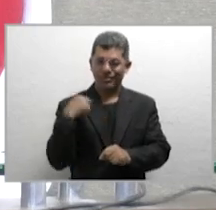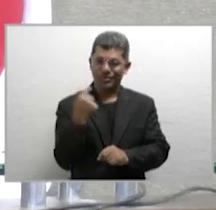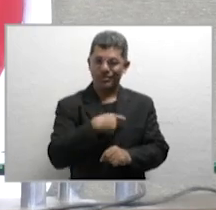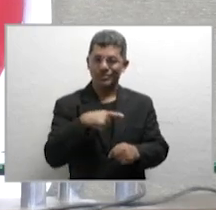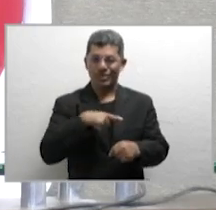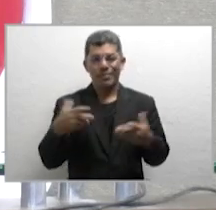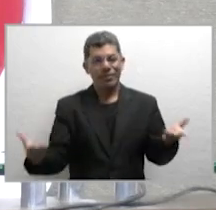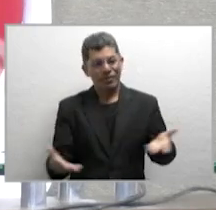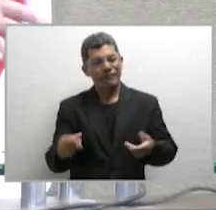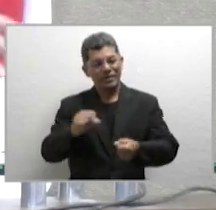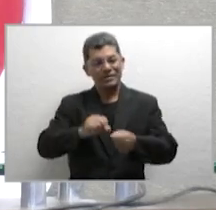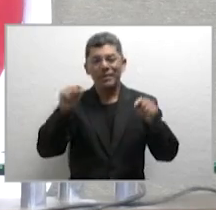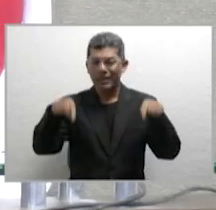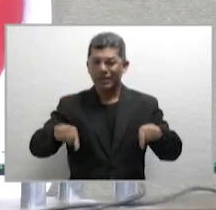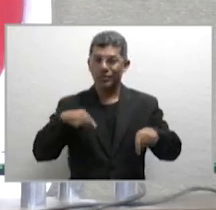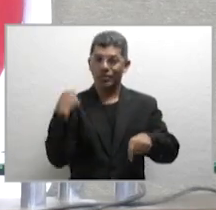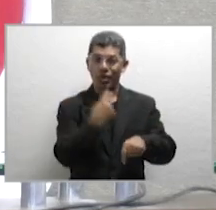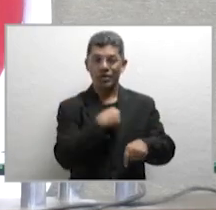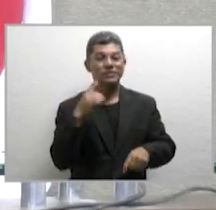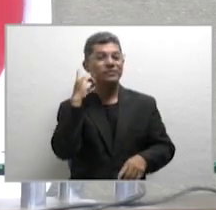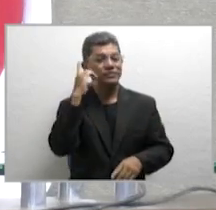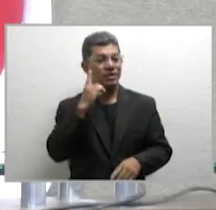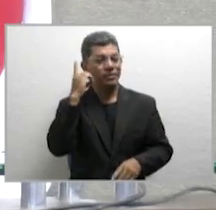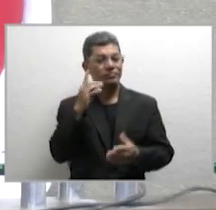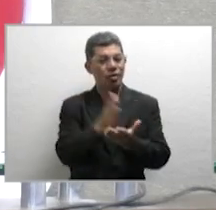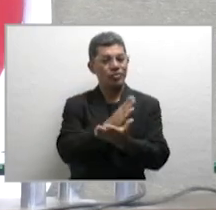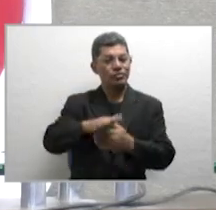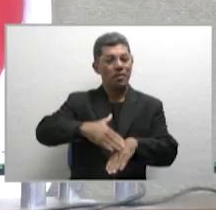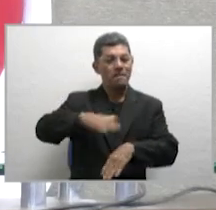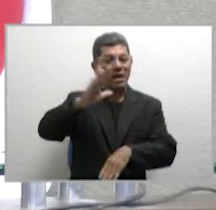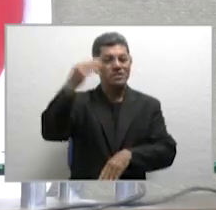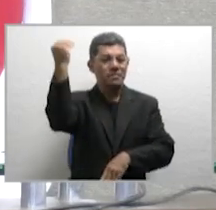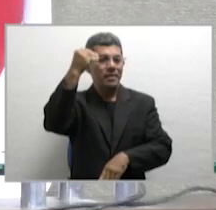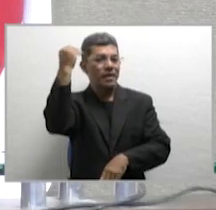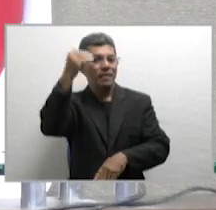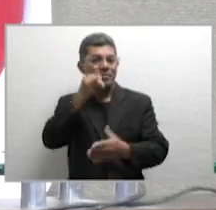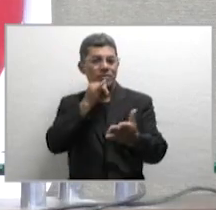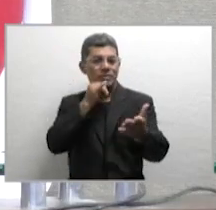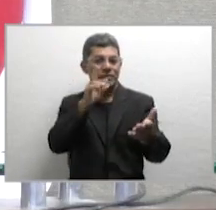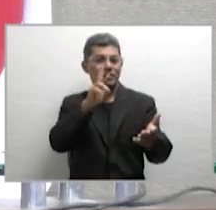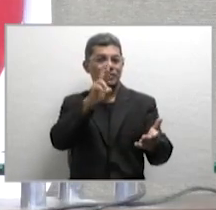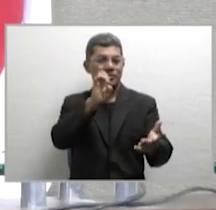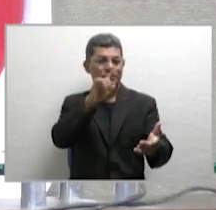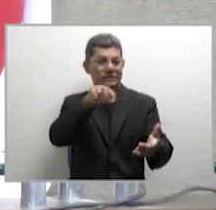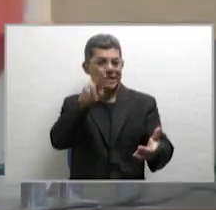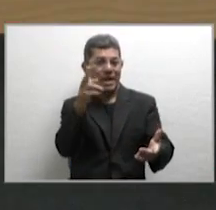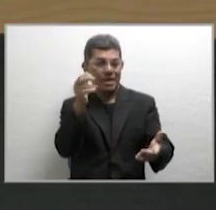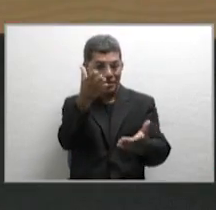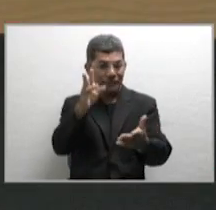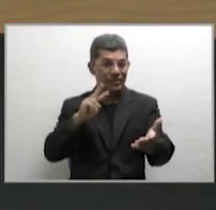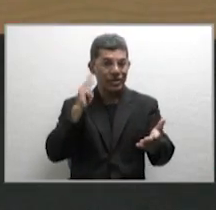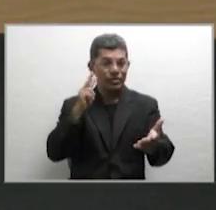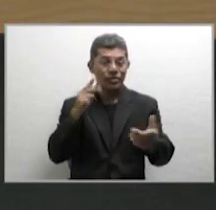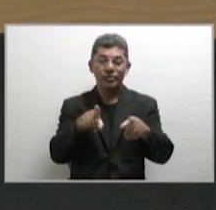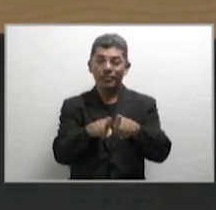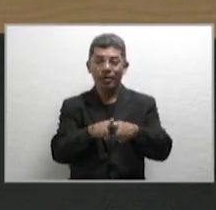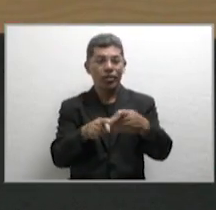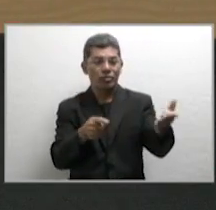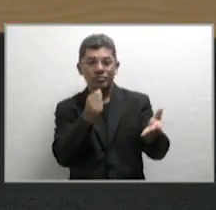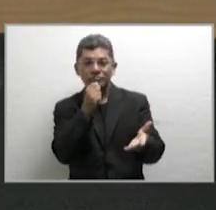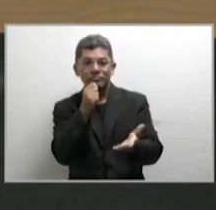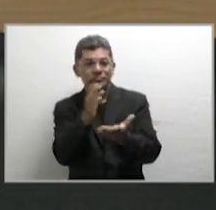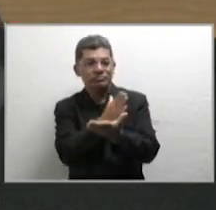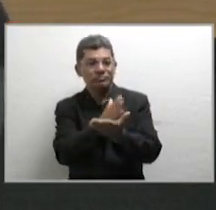estamos fazendo aqui, nós, os deputados eleitos, alguns com mais experiência, como, por exemplo, o deputado Rosinha, que já foi vereador, mas outros que talvez não tenham